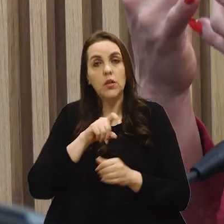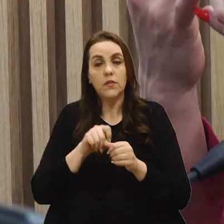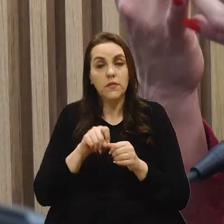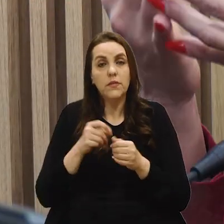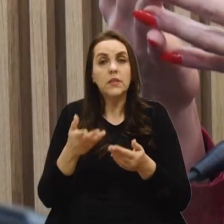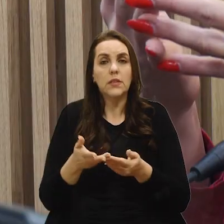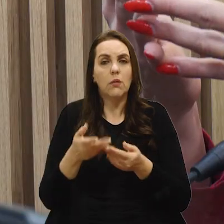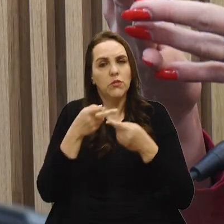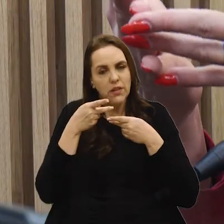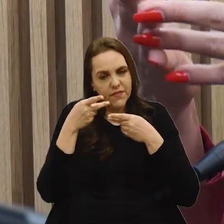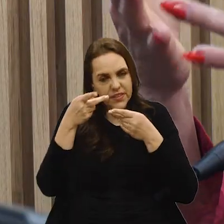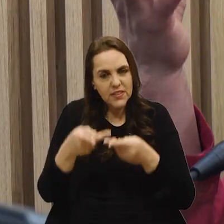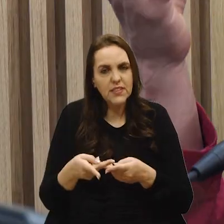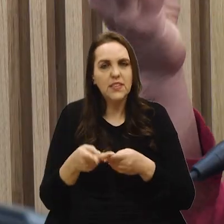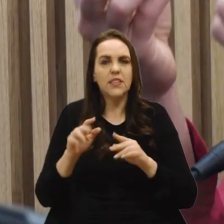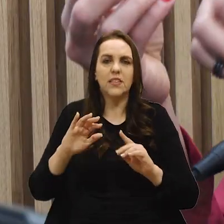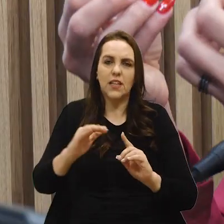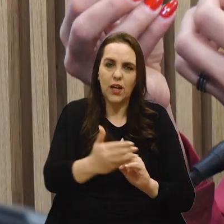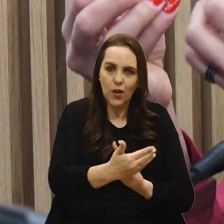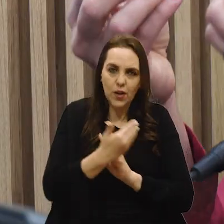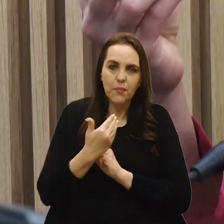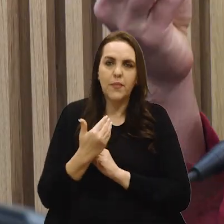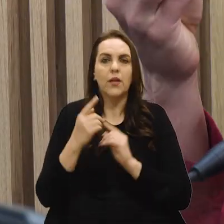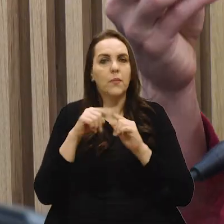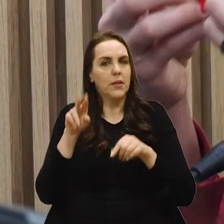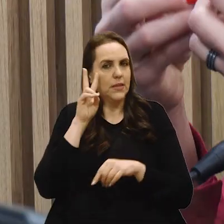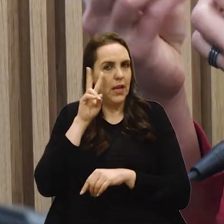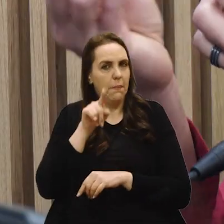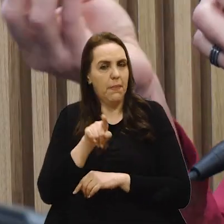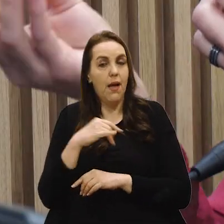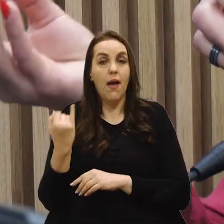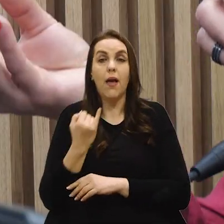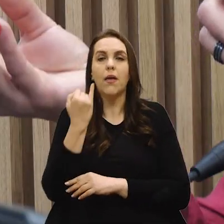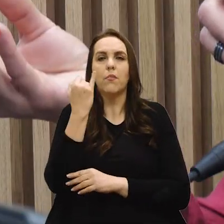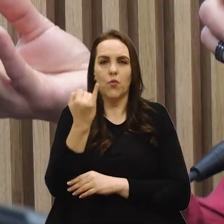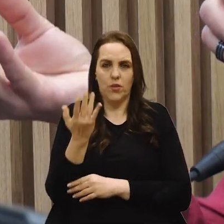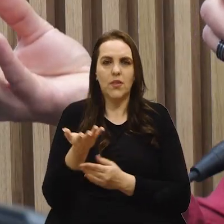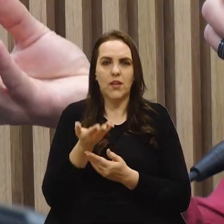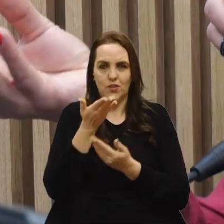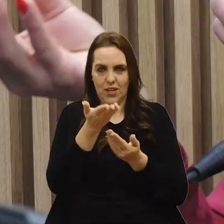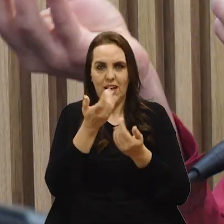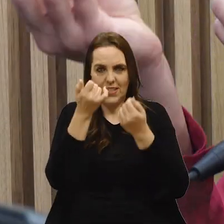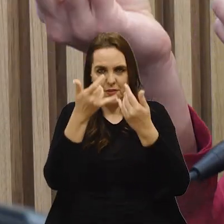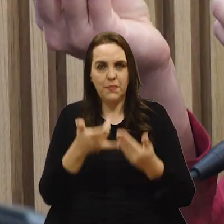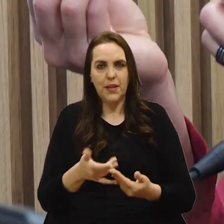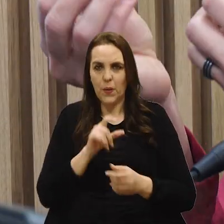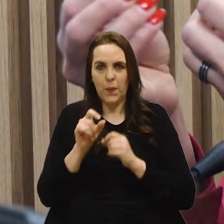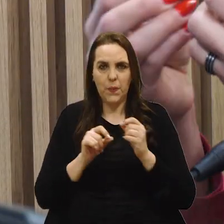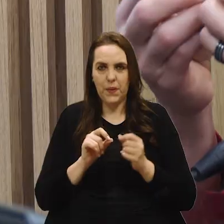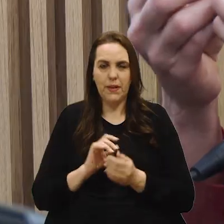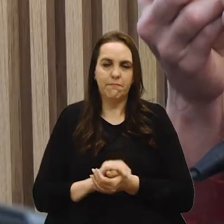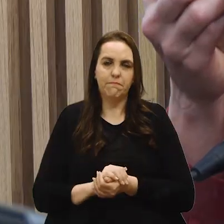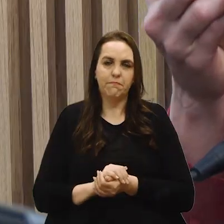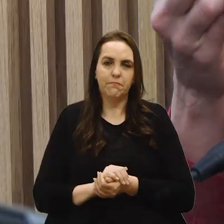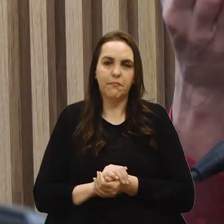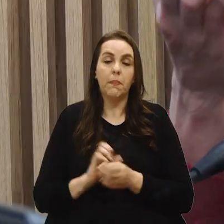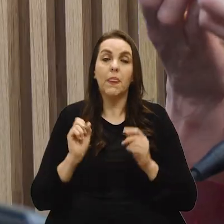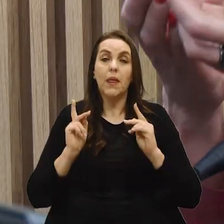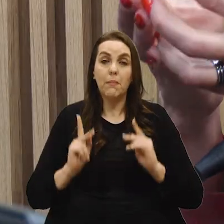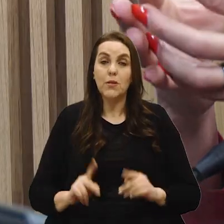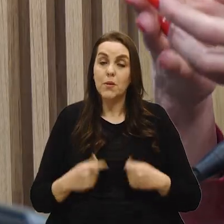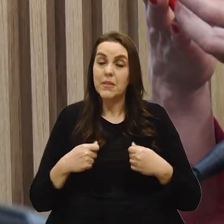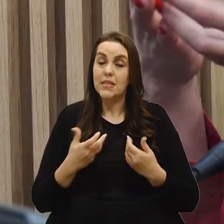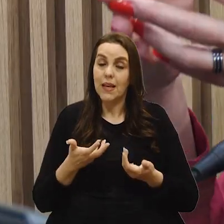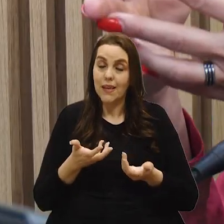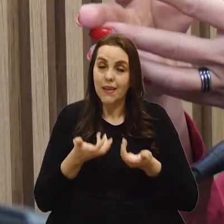faz a visita, faz o acolhimento, mas lembrando, é muito importante o que o Wagner traz, quando ele diz que